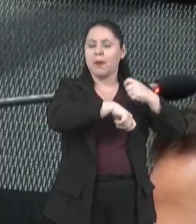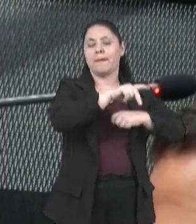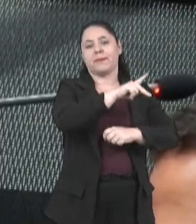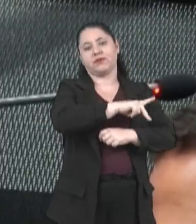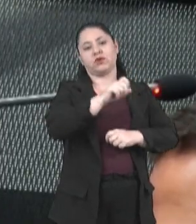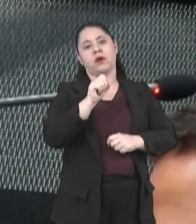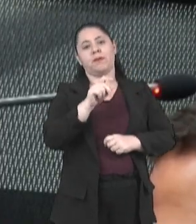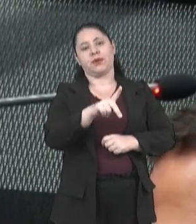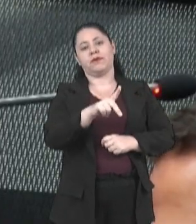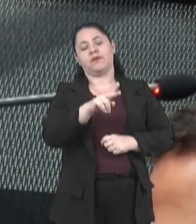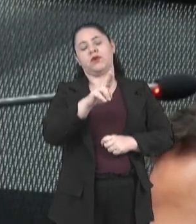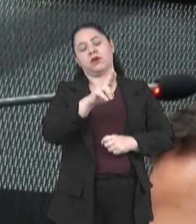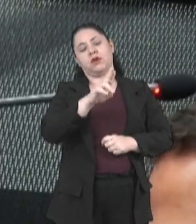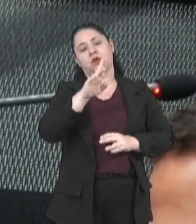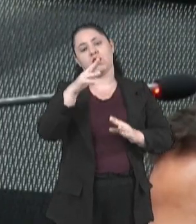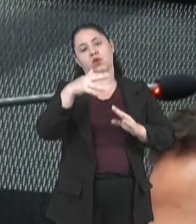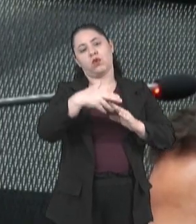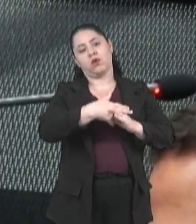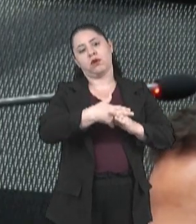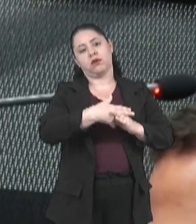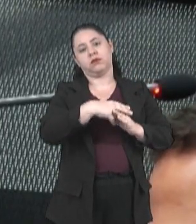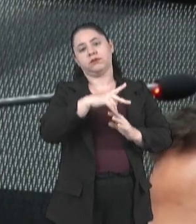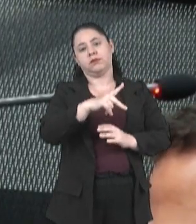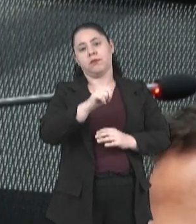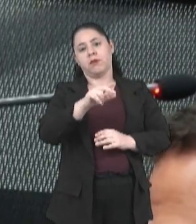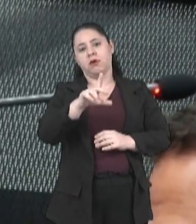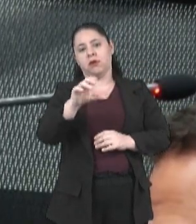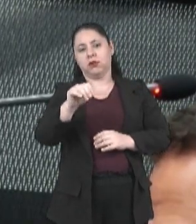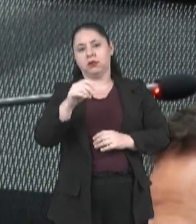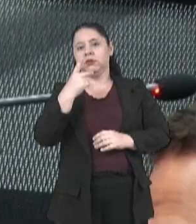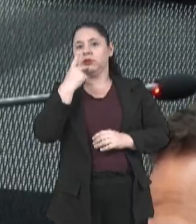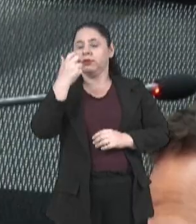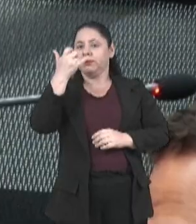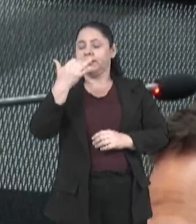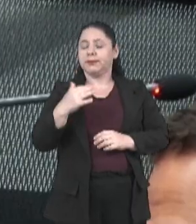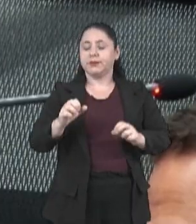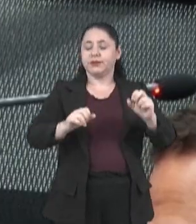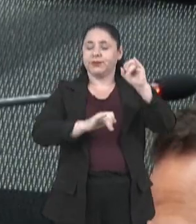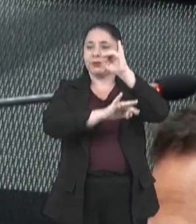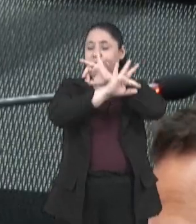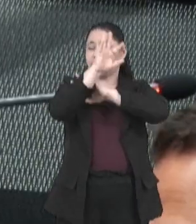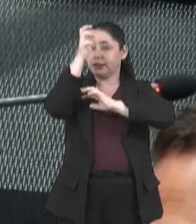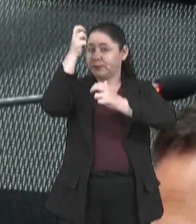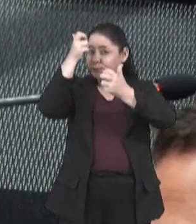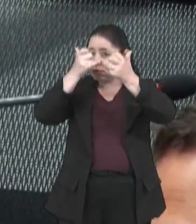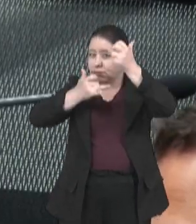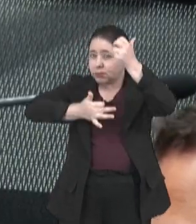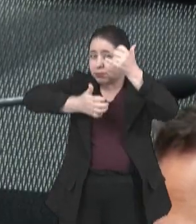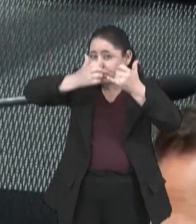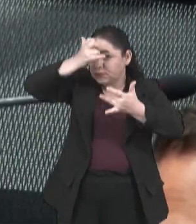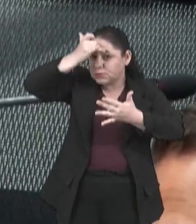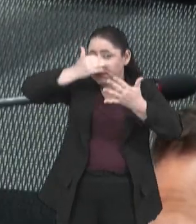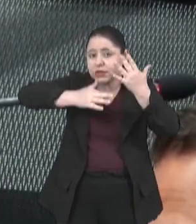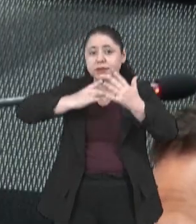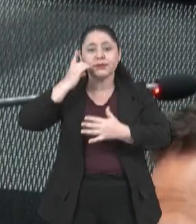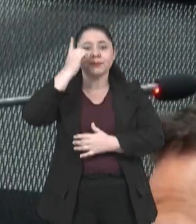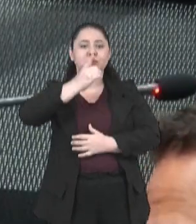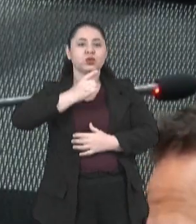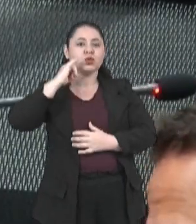professor aposentado da Universidade Federal, chamado Paulo Icelin, que diz claramente, meu querido João,